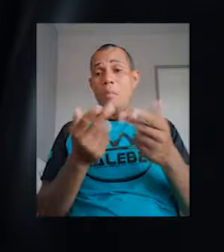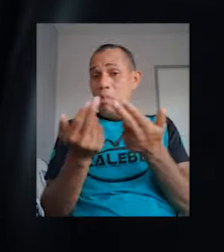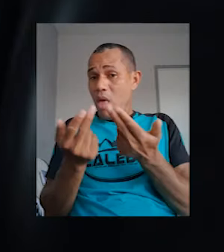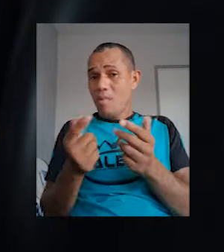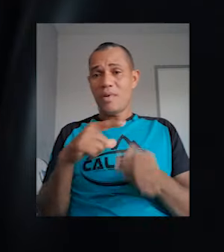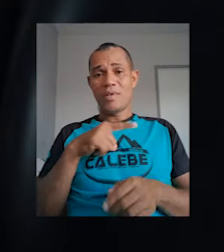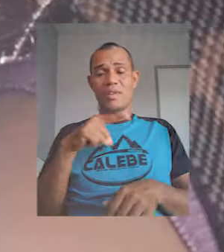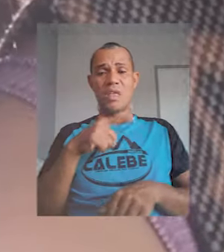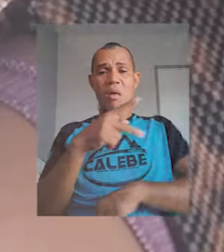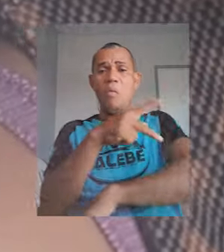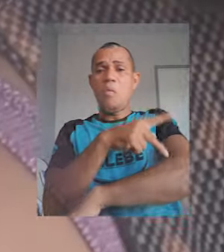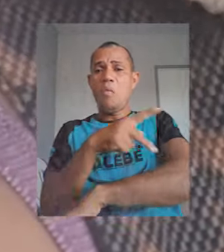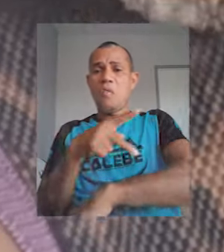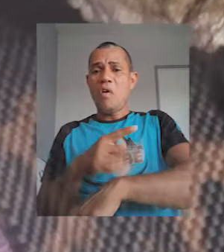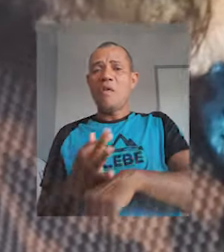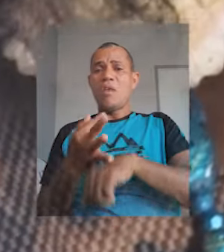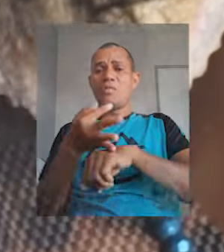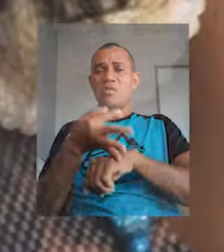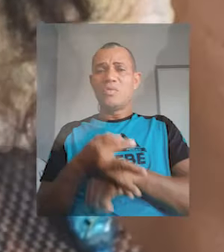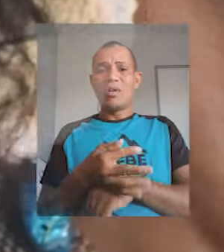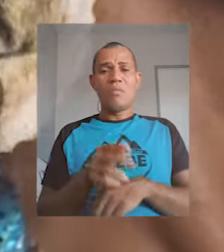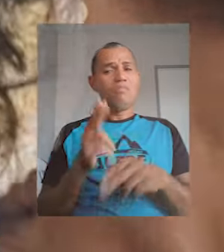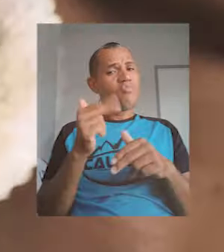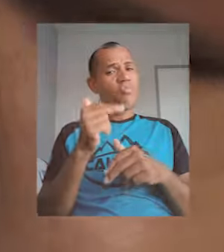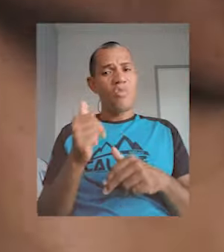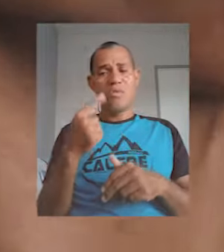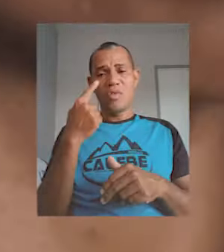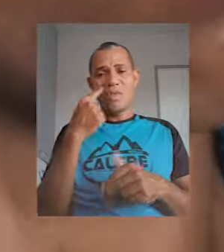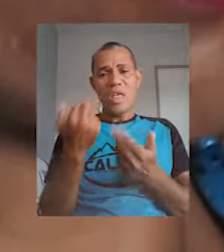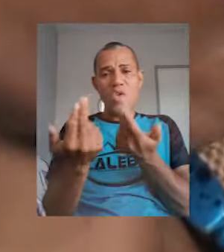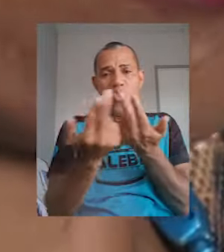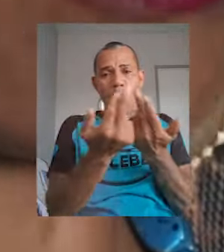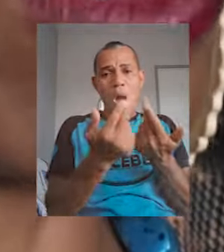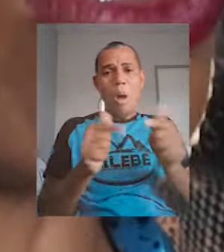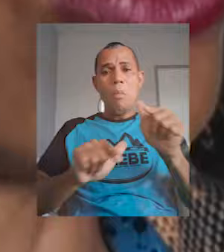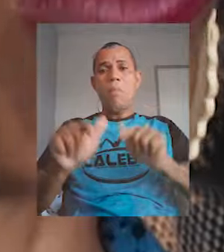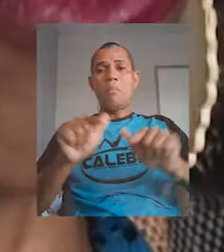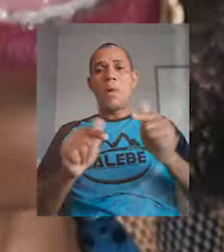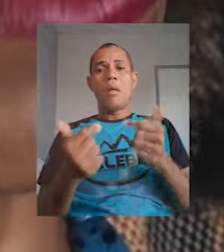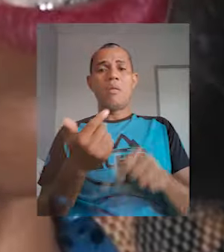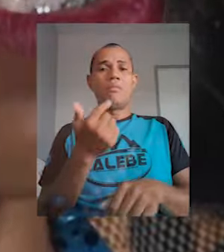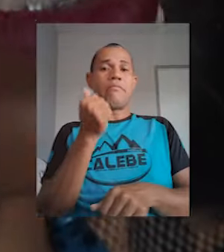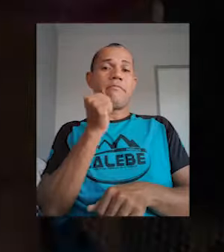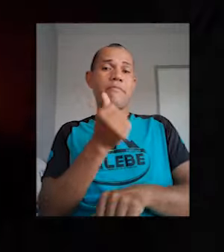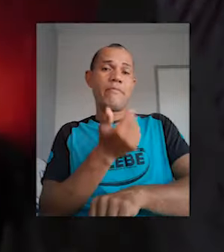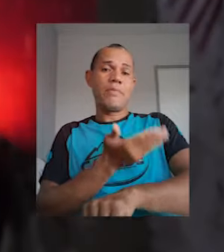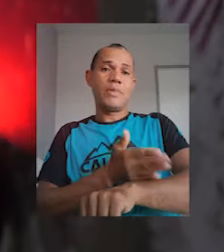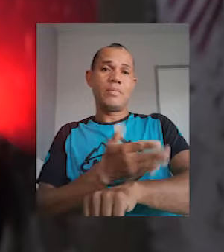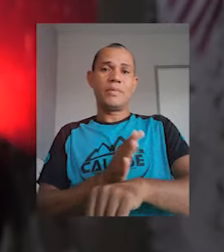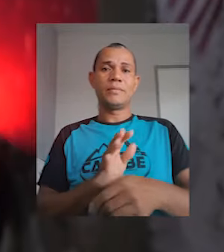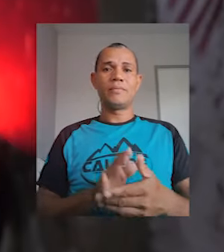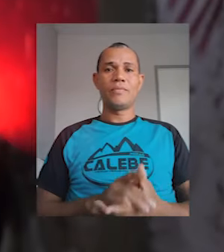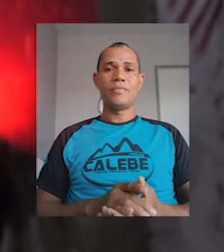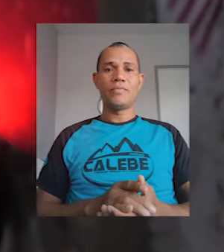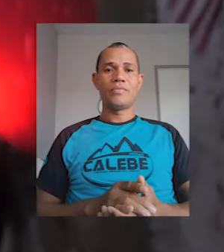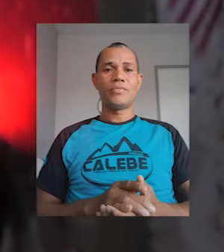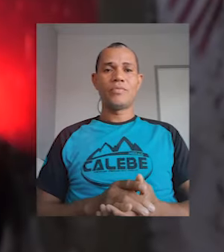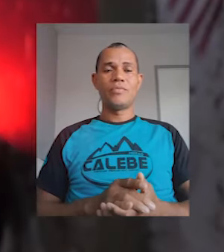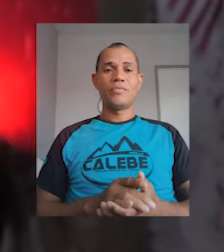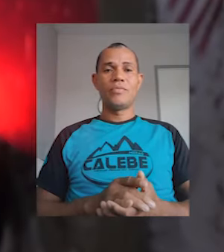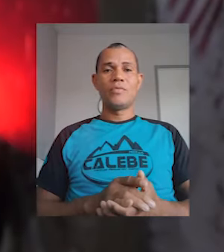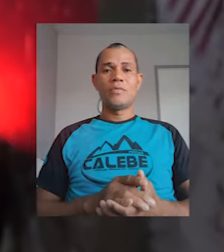tenha uma formação, né, elevada, eu nunca vou ter a mesma oportunidade que uma mulher branca. A